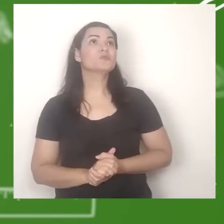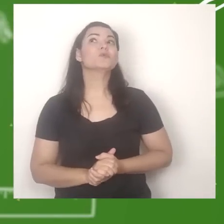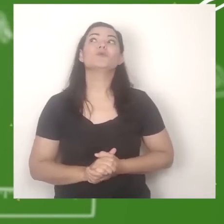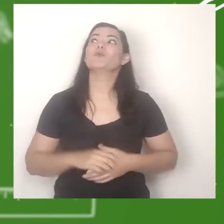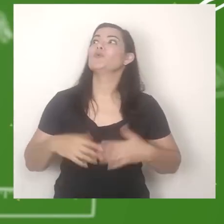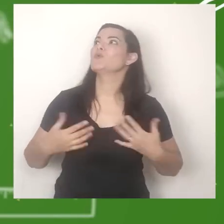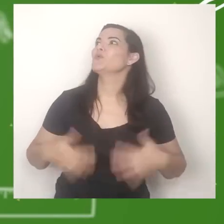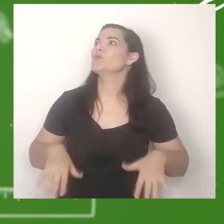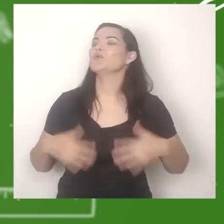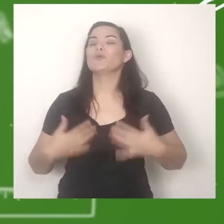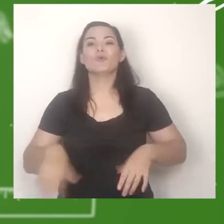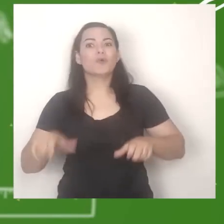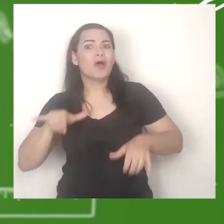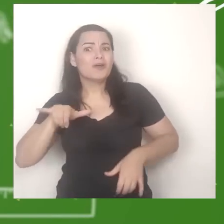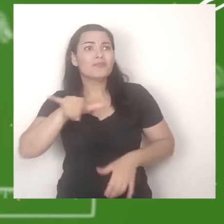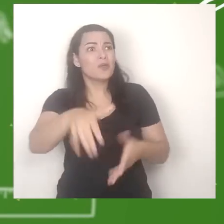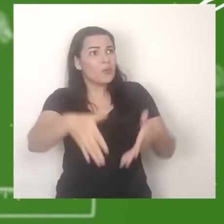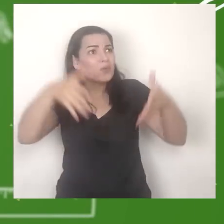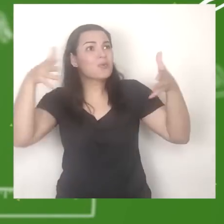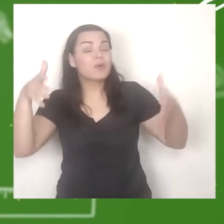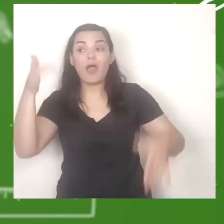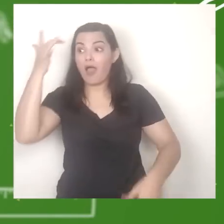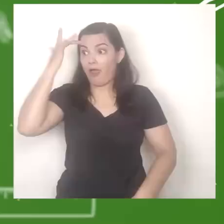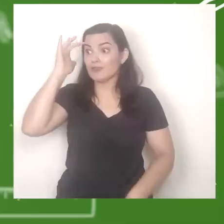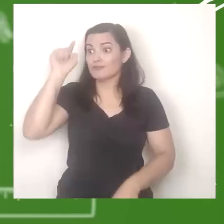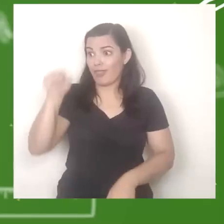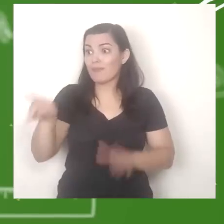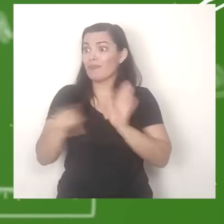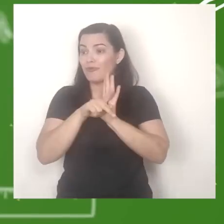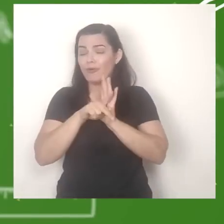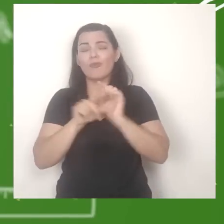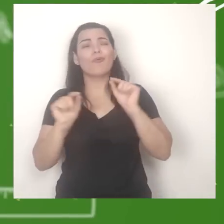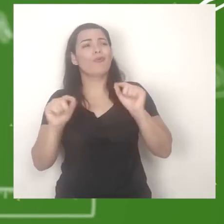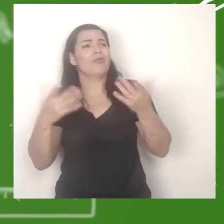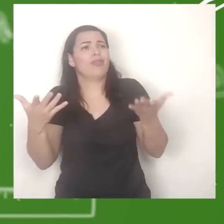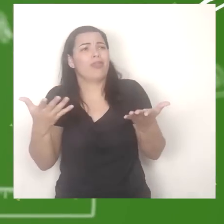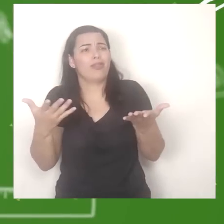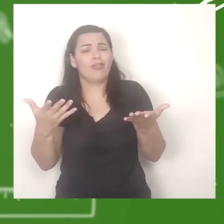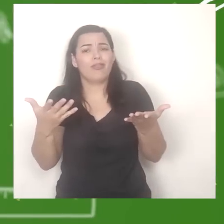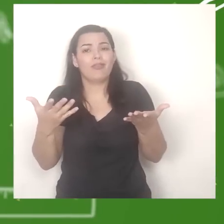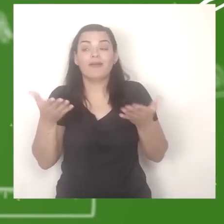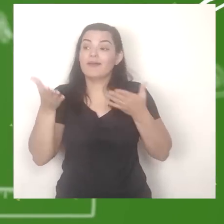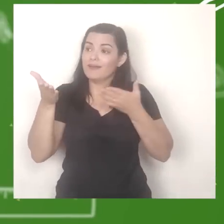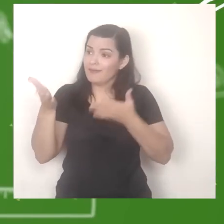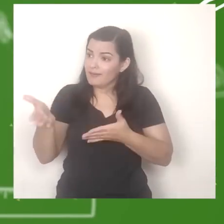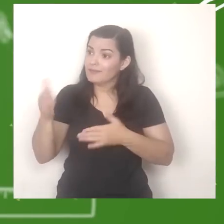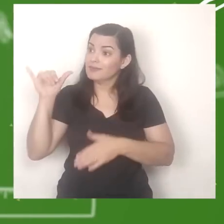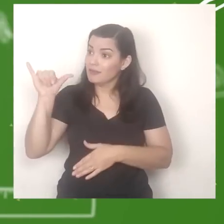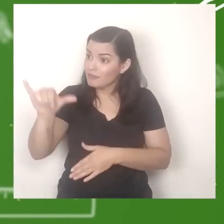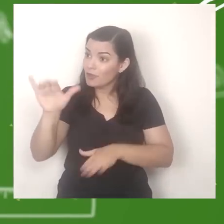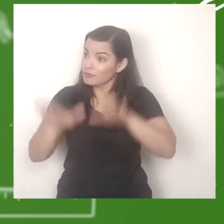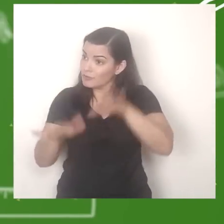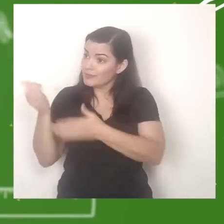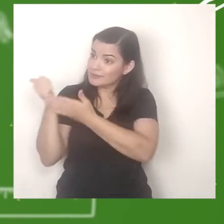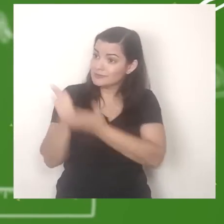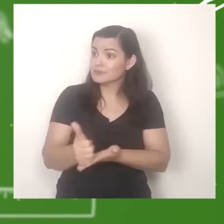Uau, que aviãozão! Acho que é esse, Kika. Esse o quê, mãe? Esse deve ser o avião que está